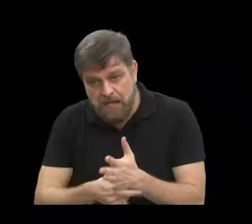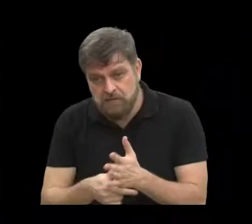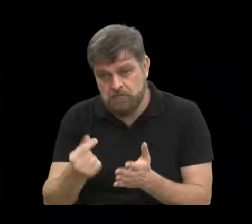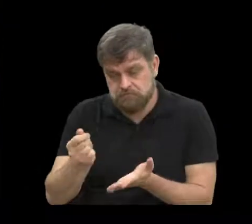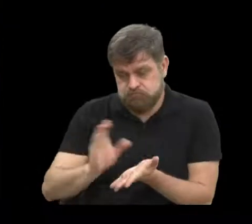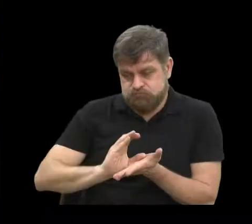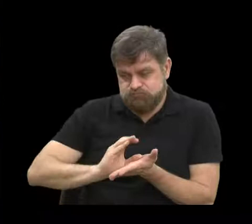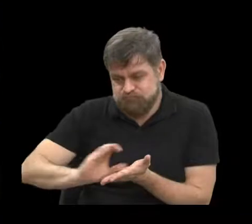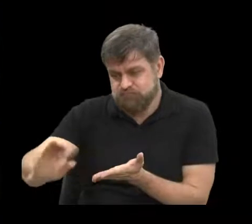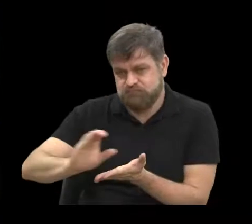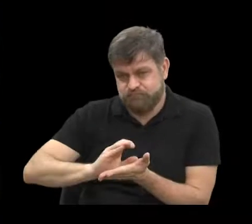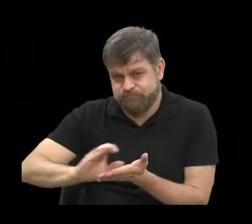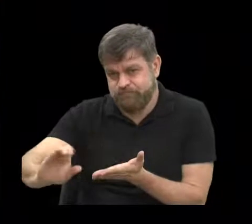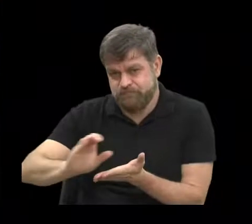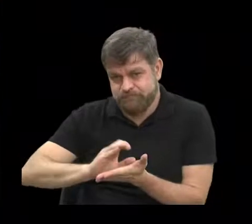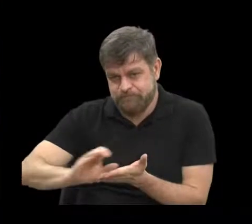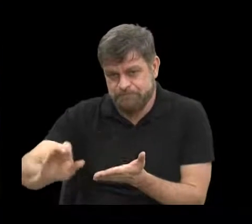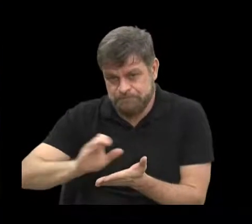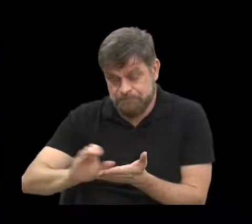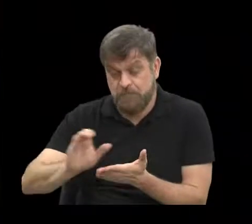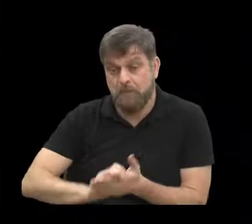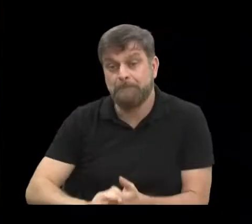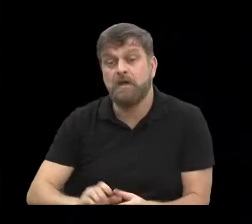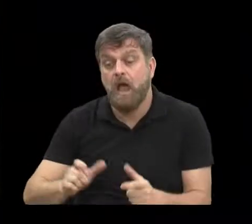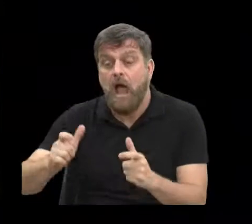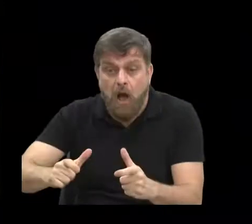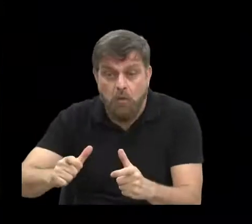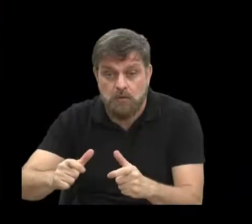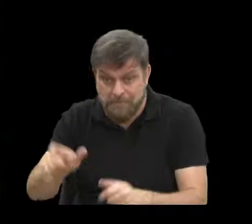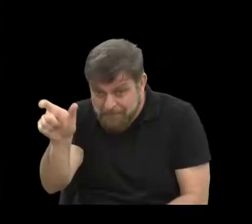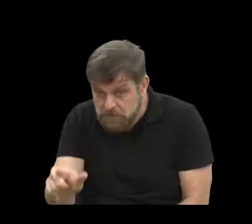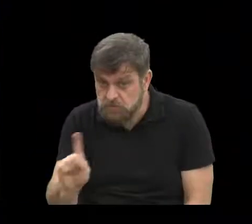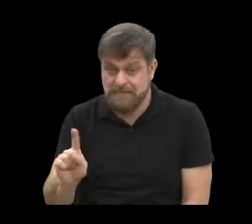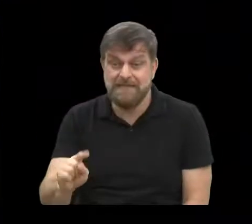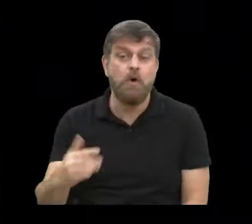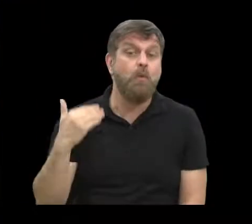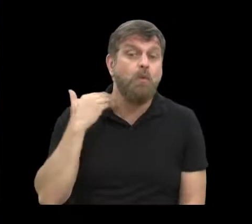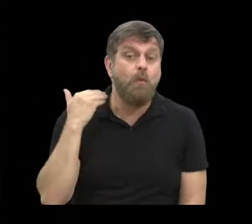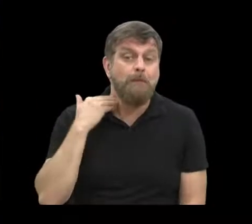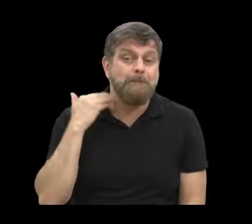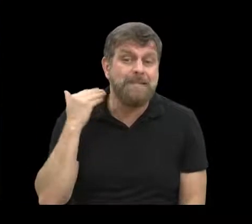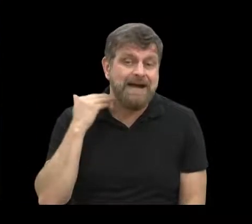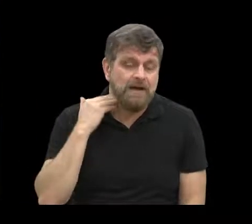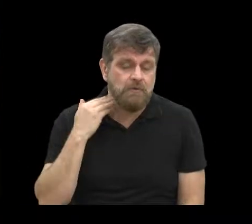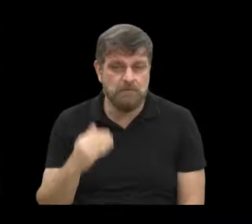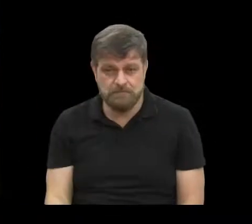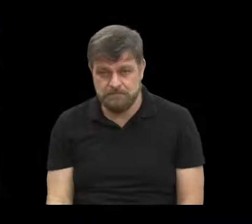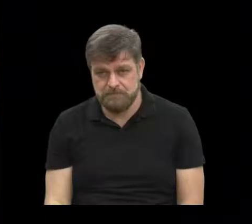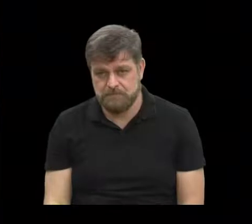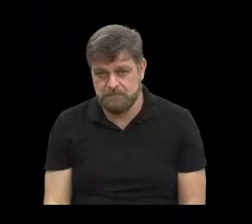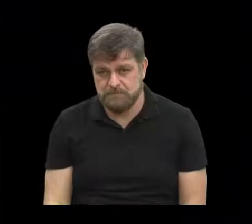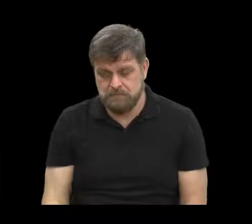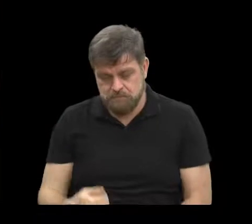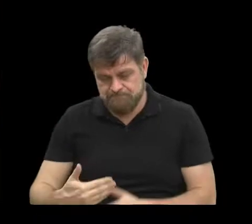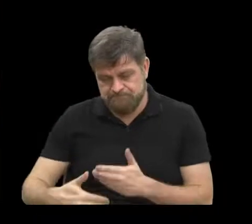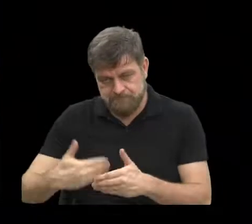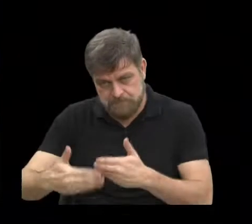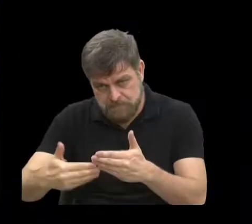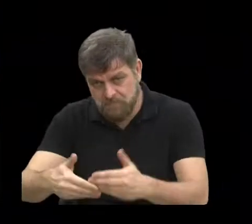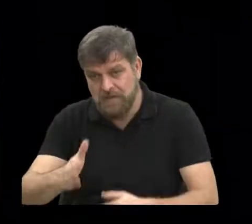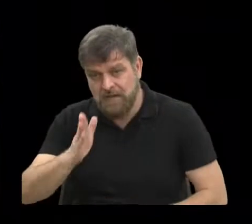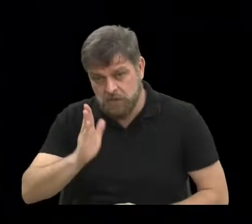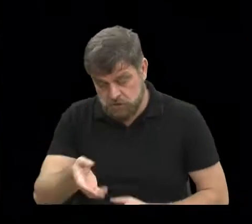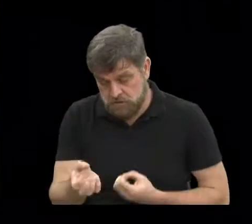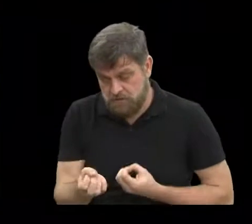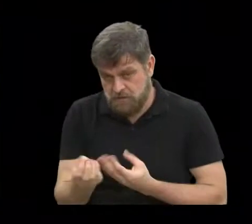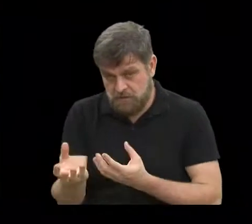do pagamento do benefício para a rede bancária autorizada. E, periodicamente, isso já é uma